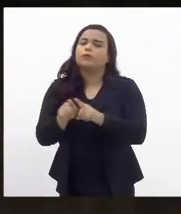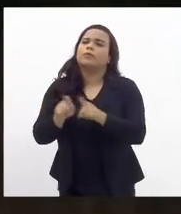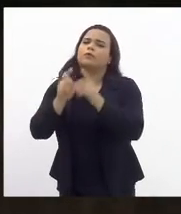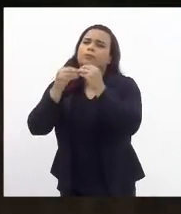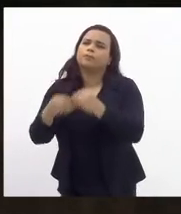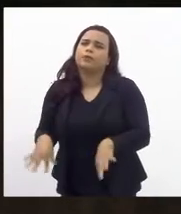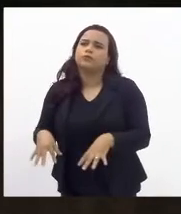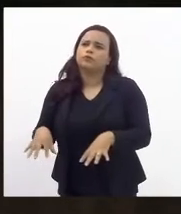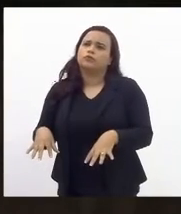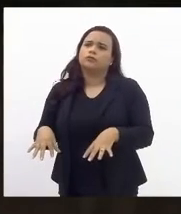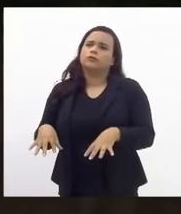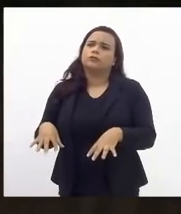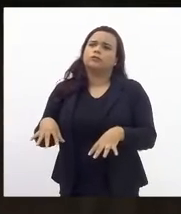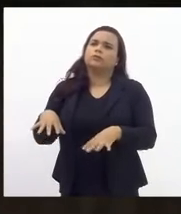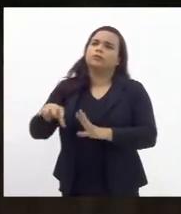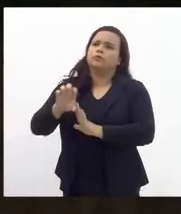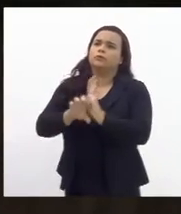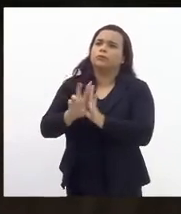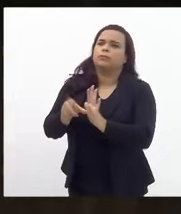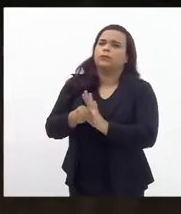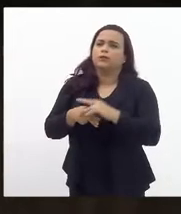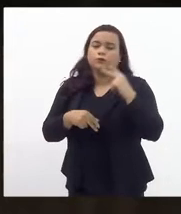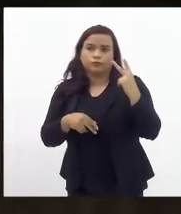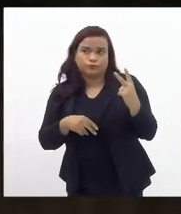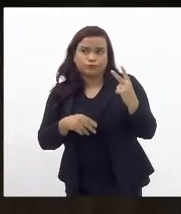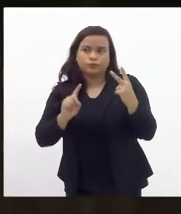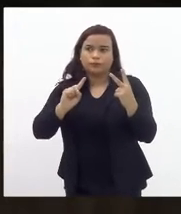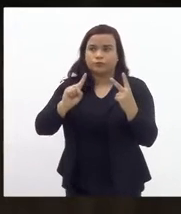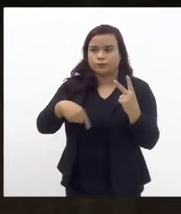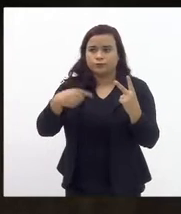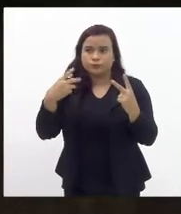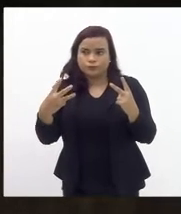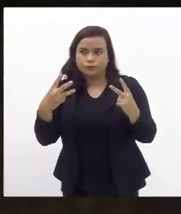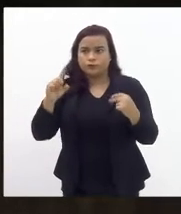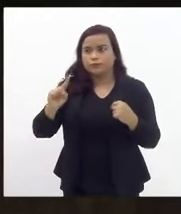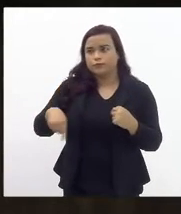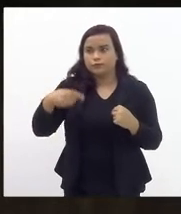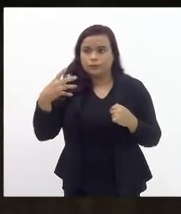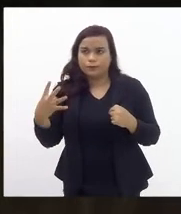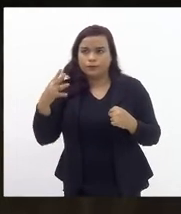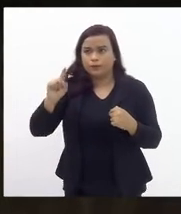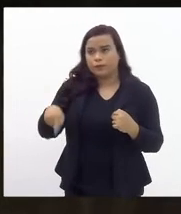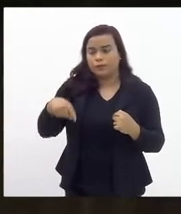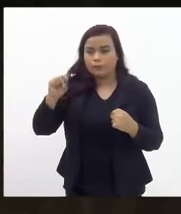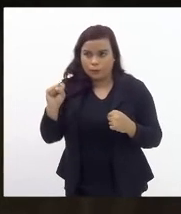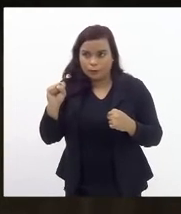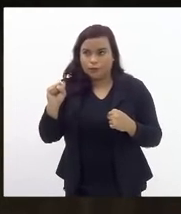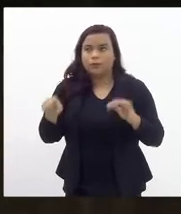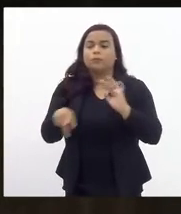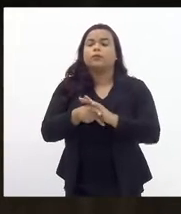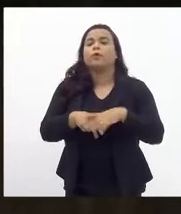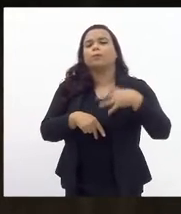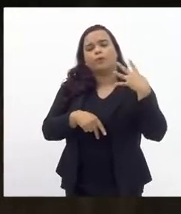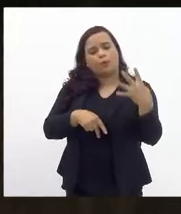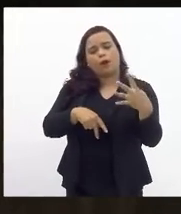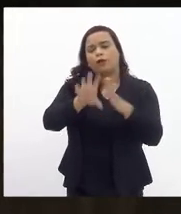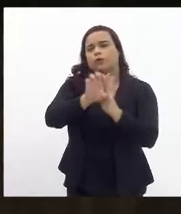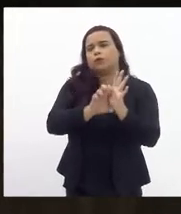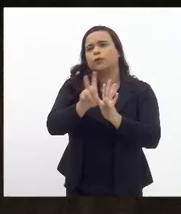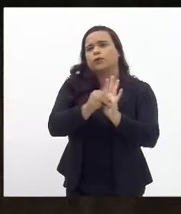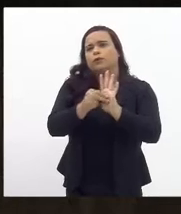as emendas 2, 3, 4 e 8 pela emenda 4 da CCJ,